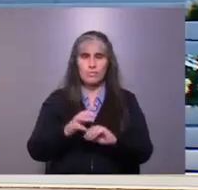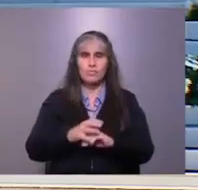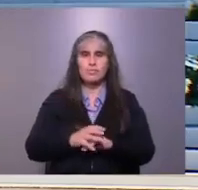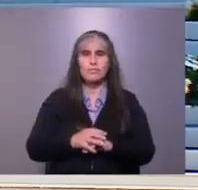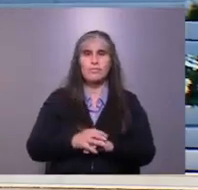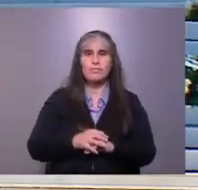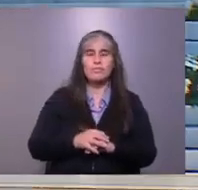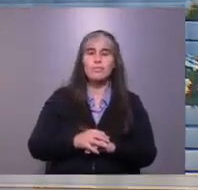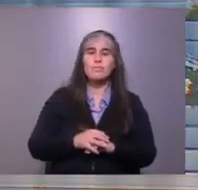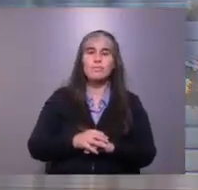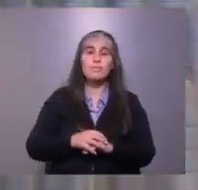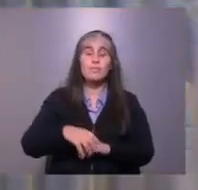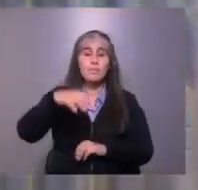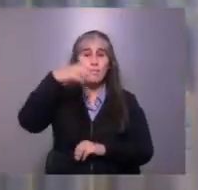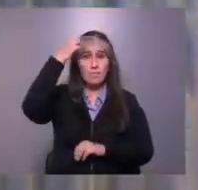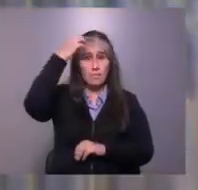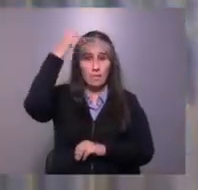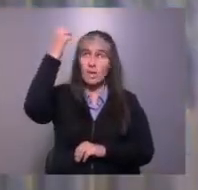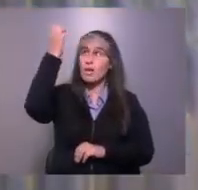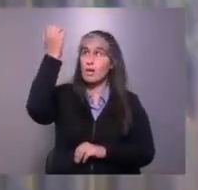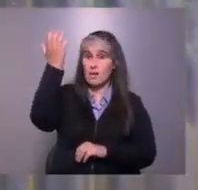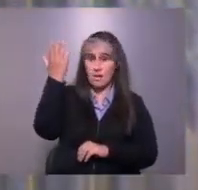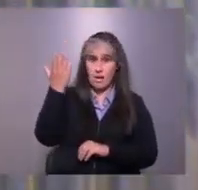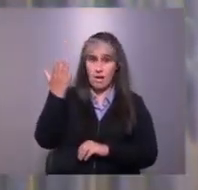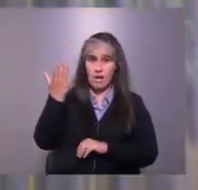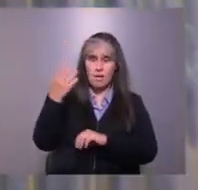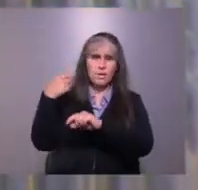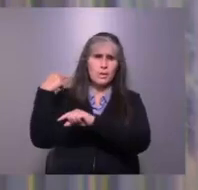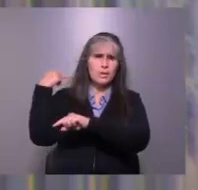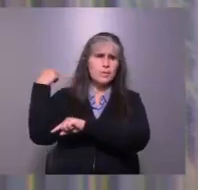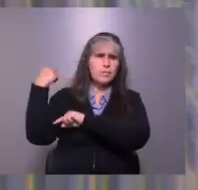Sião, é rei por todas as